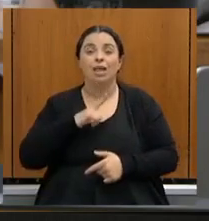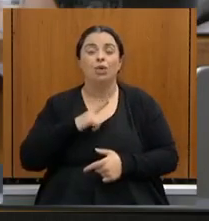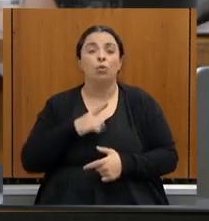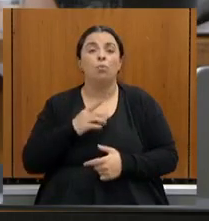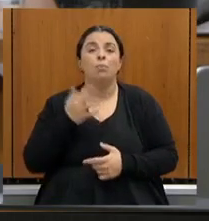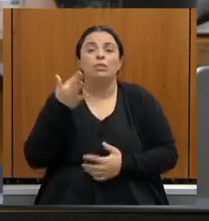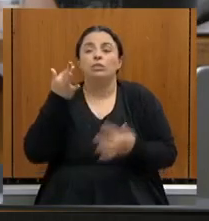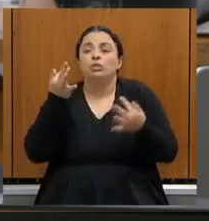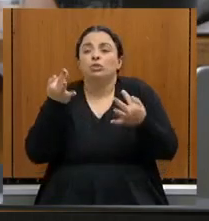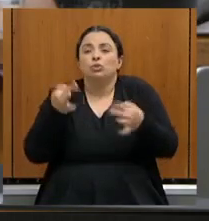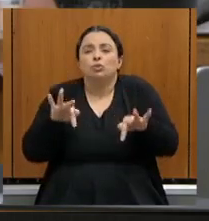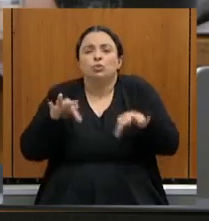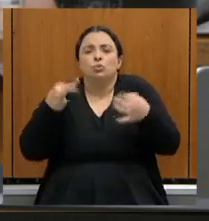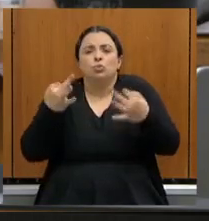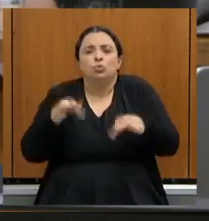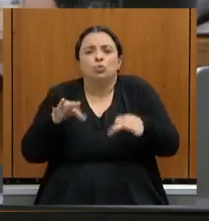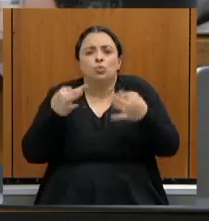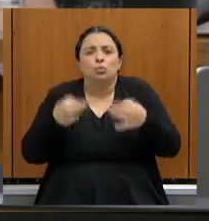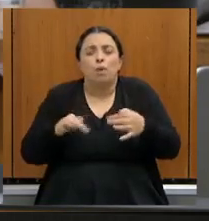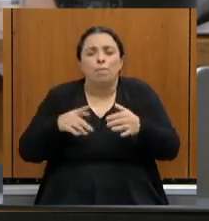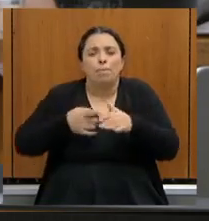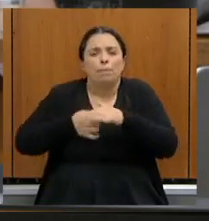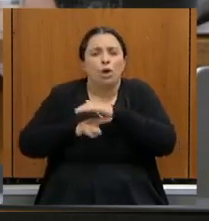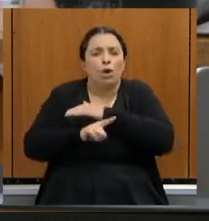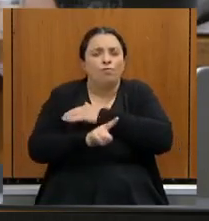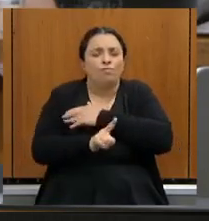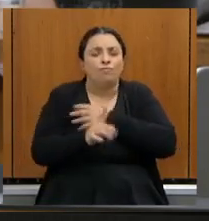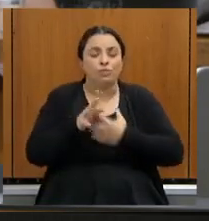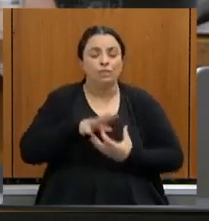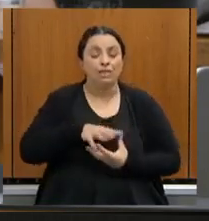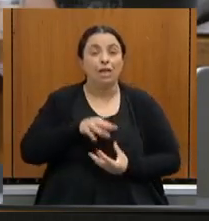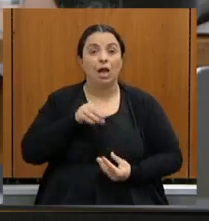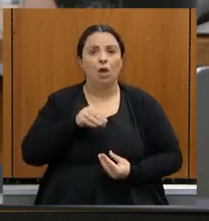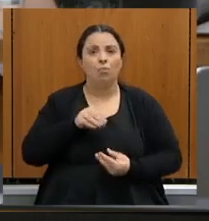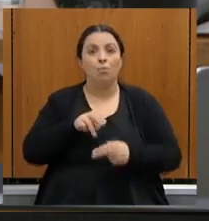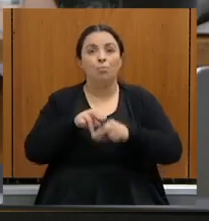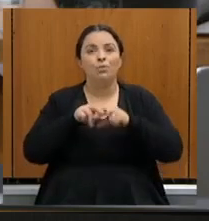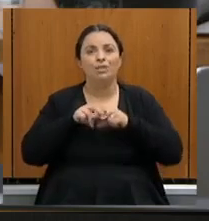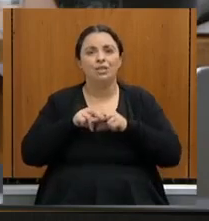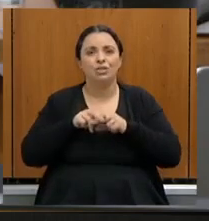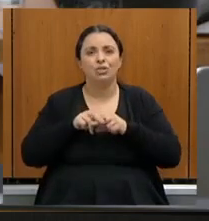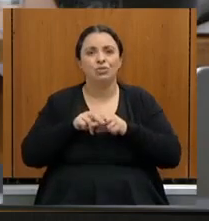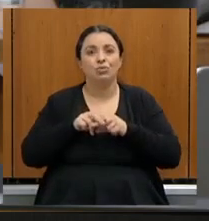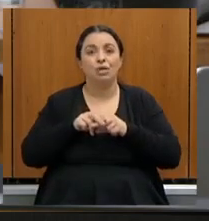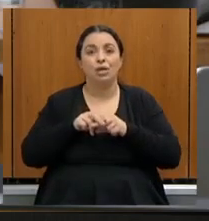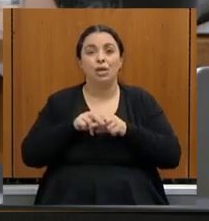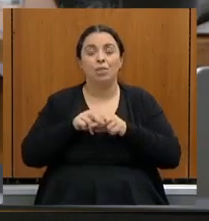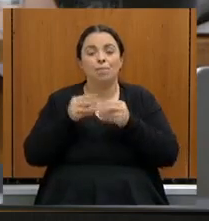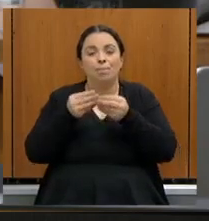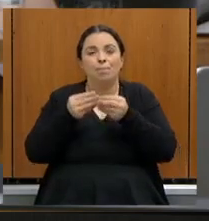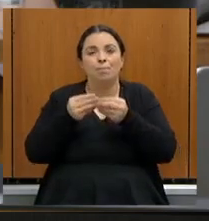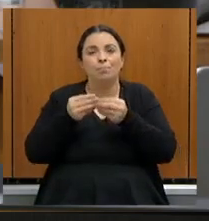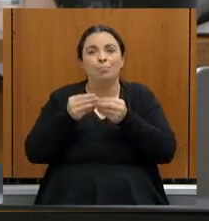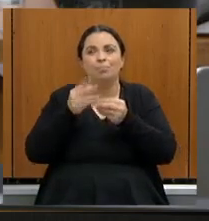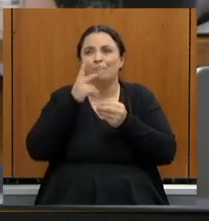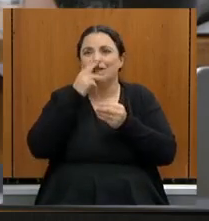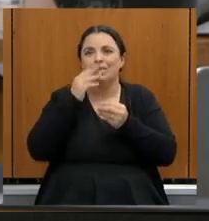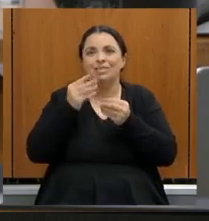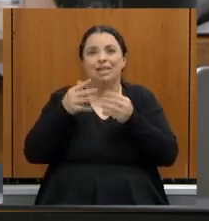porque machucam maltratam a essência da vida que é viver